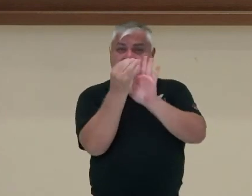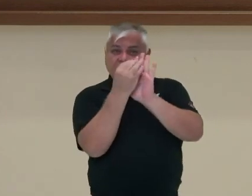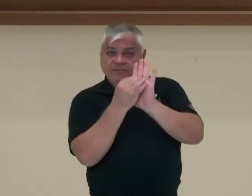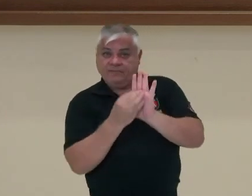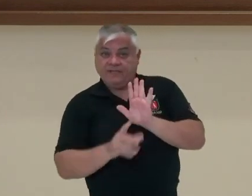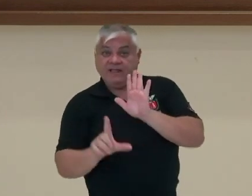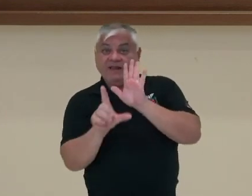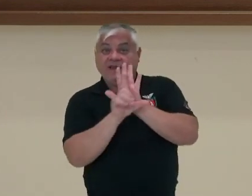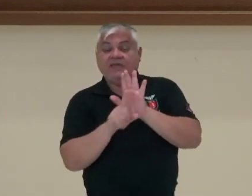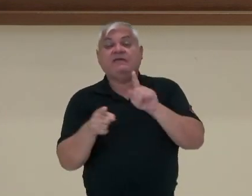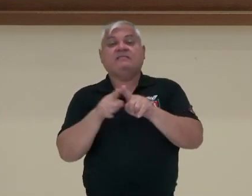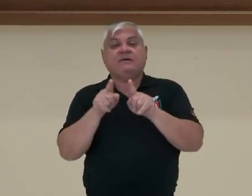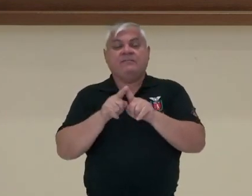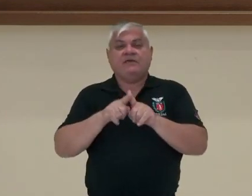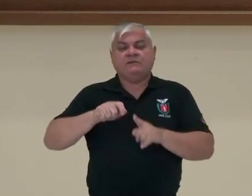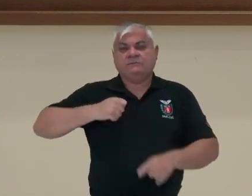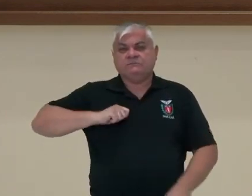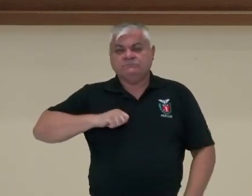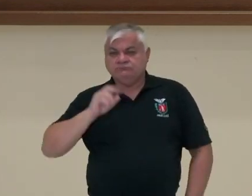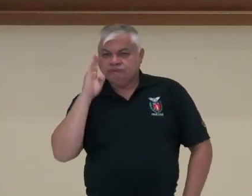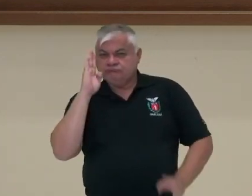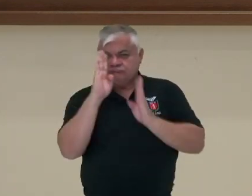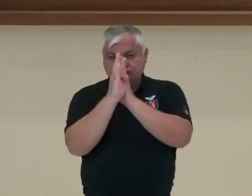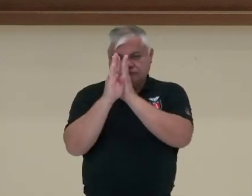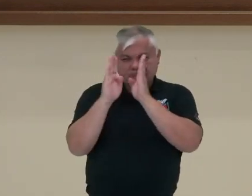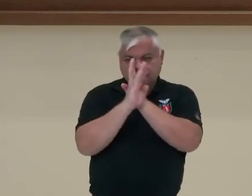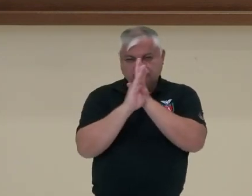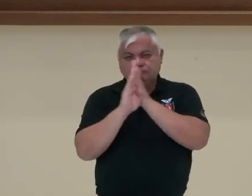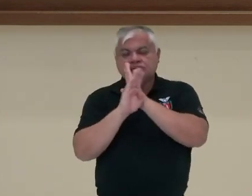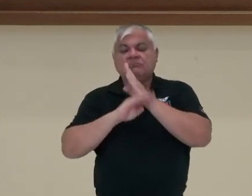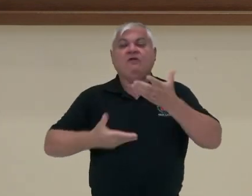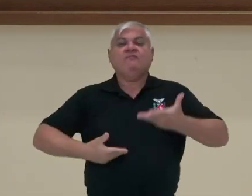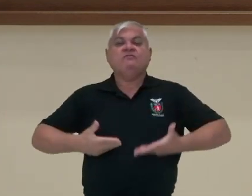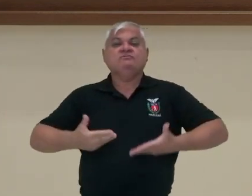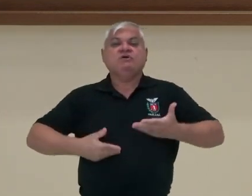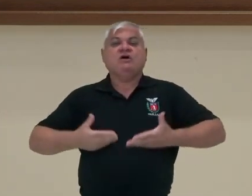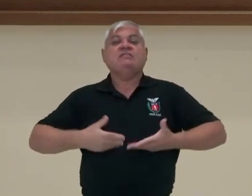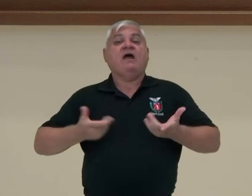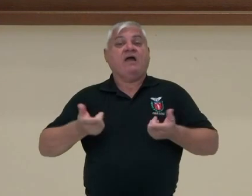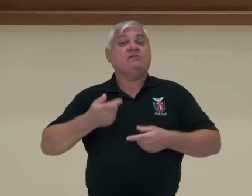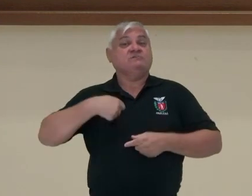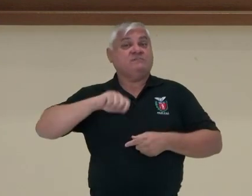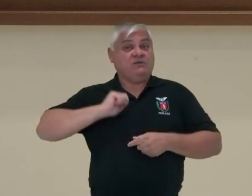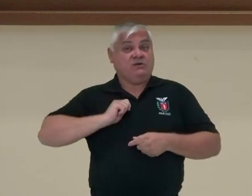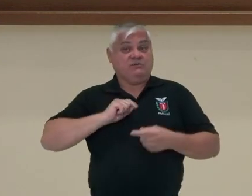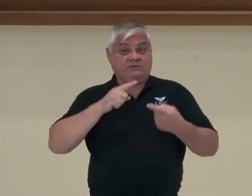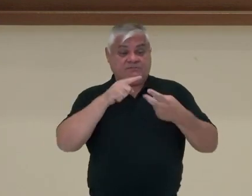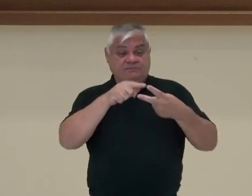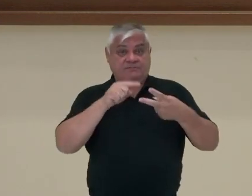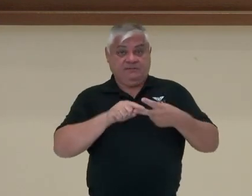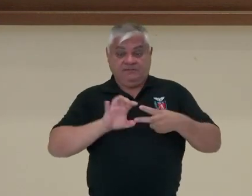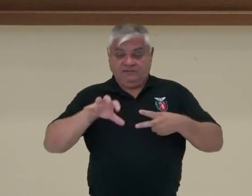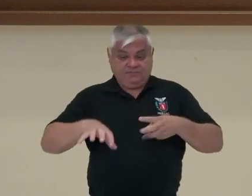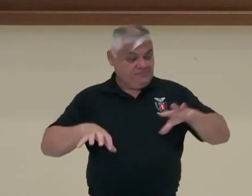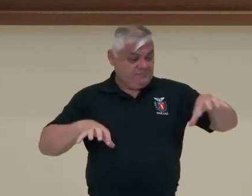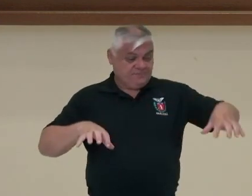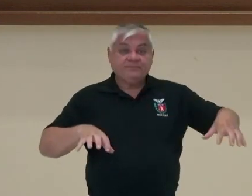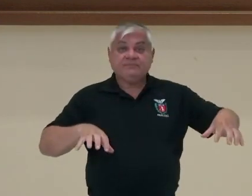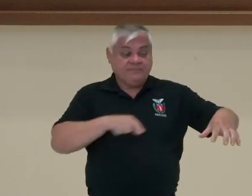também fiscalizavam os funcionários espanhóis que trabalhavam aqui. Com esses dois órgãos,